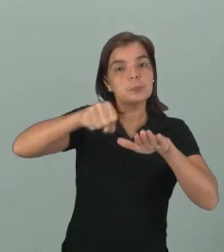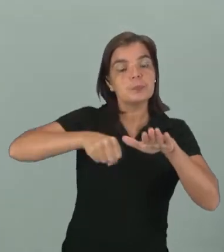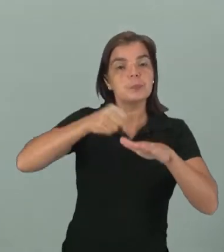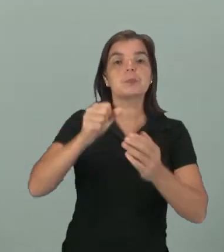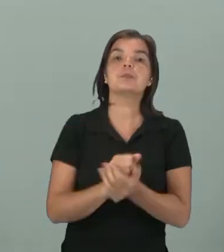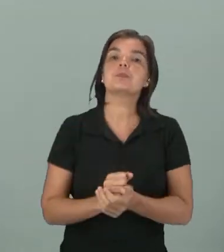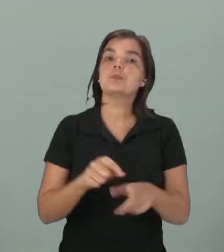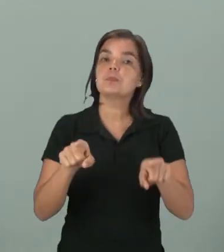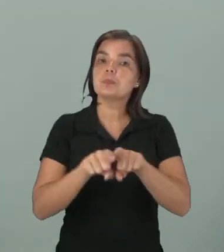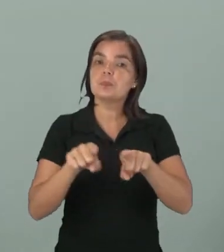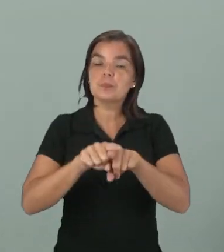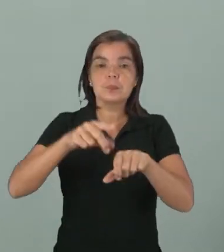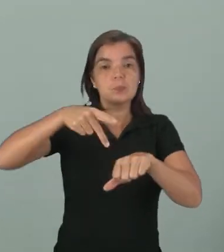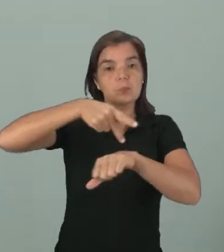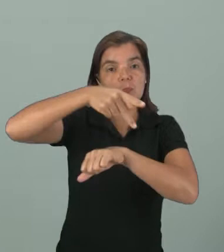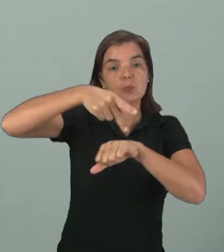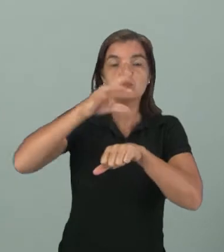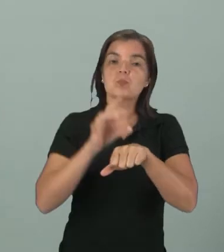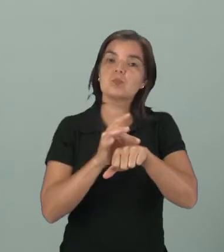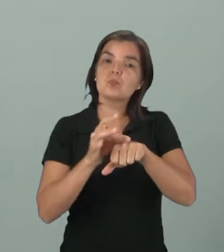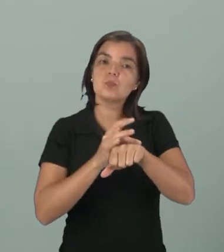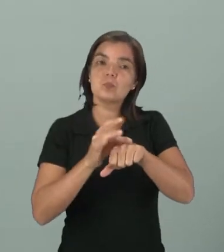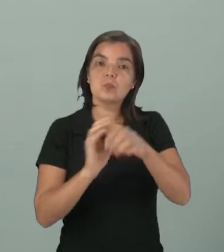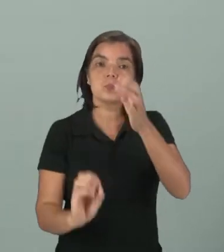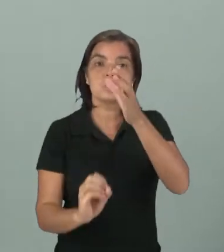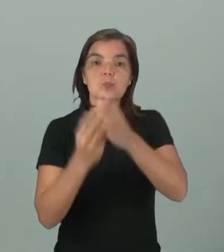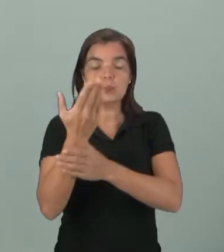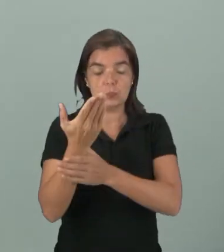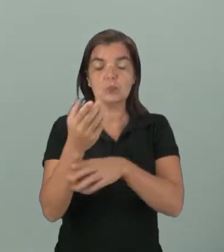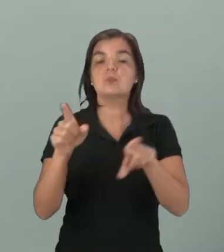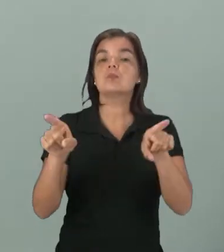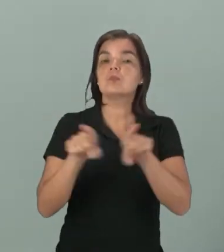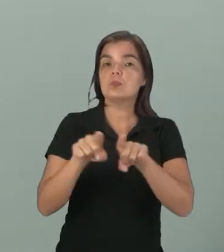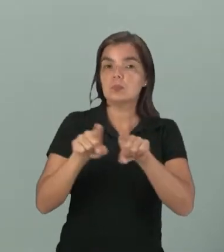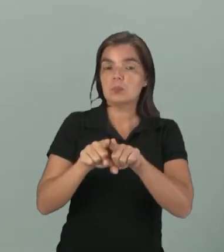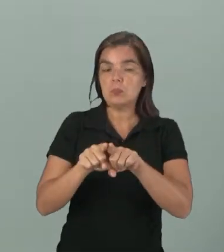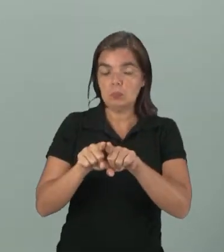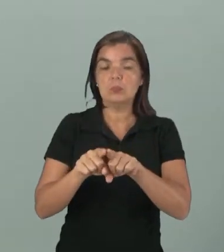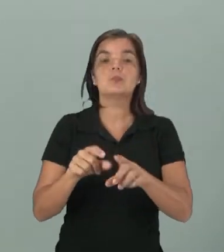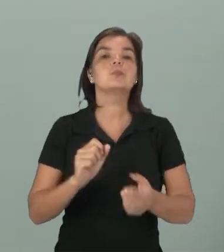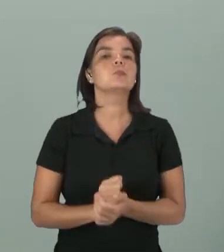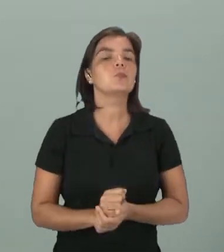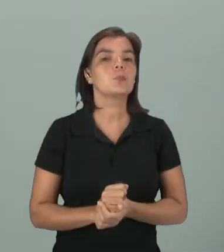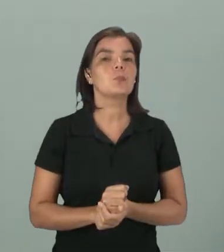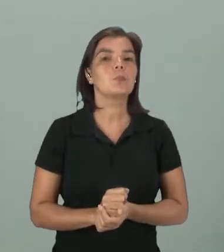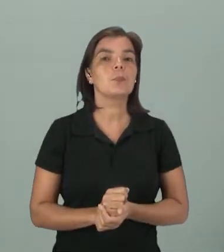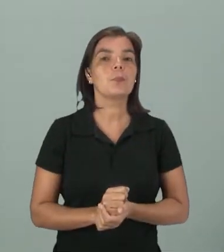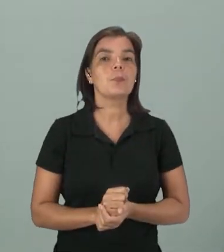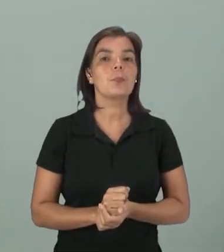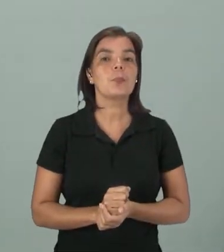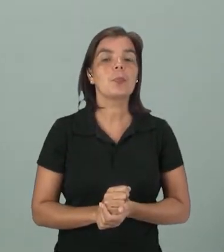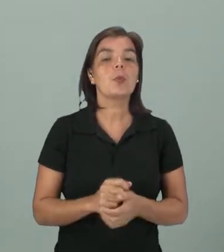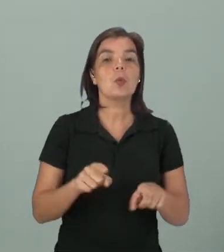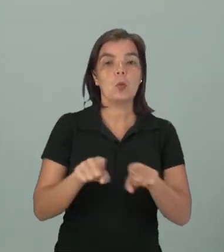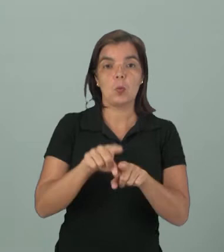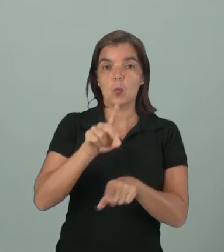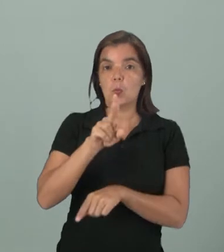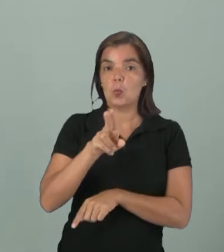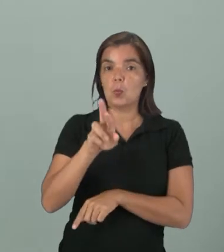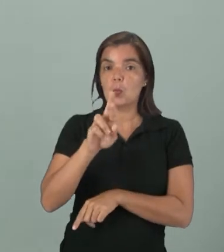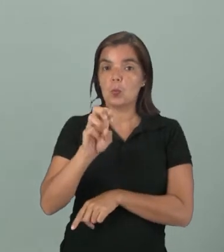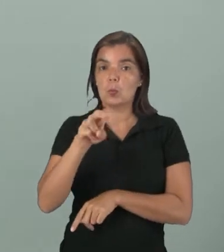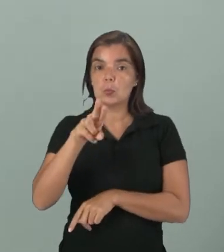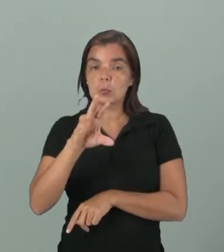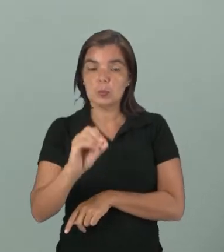O petróleo, ele também é proveniente de uma origem fóssil, enquanto que o urânio